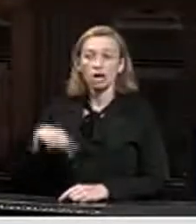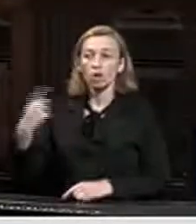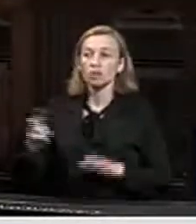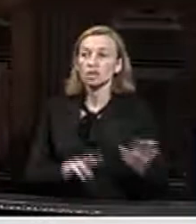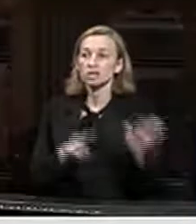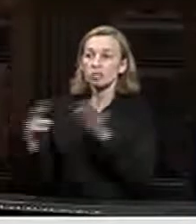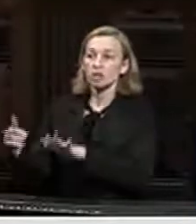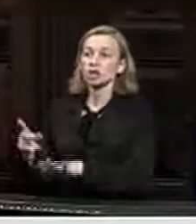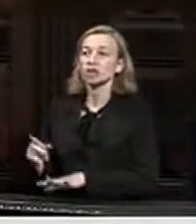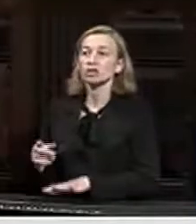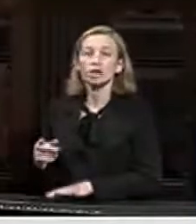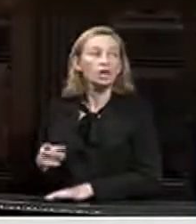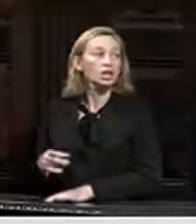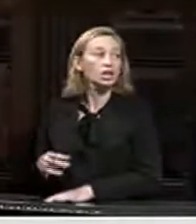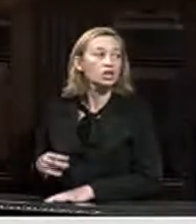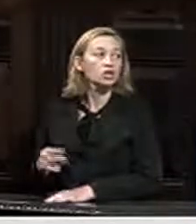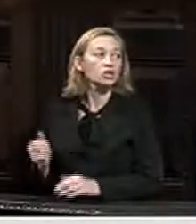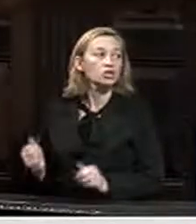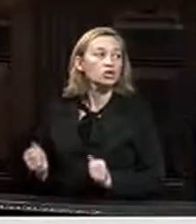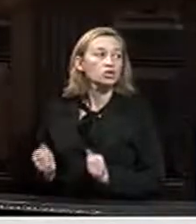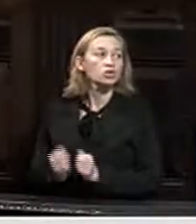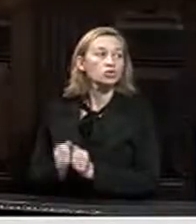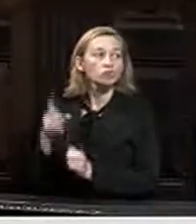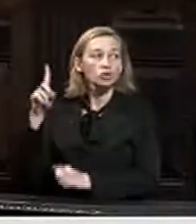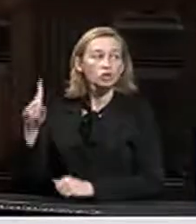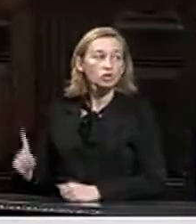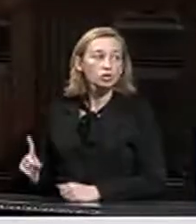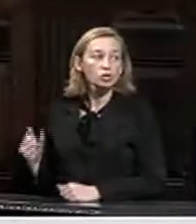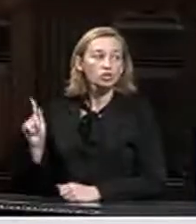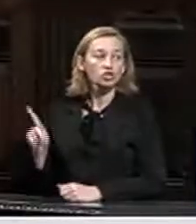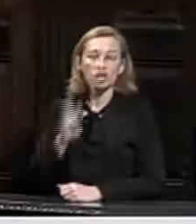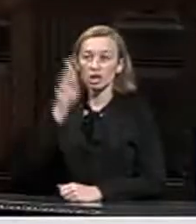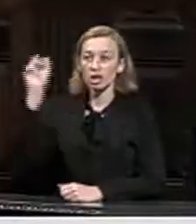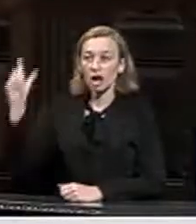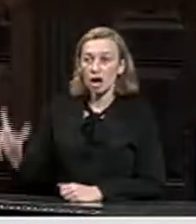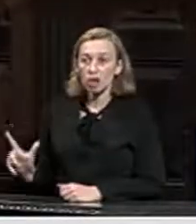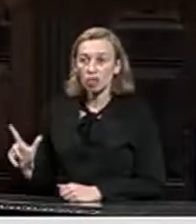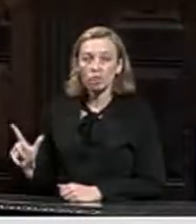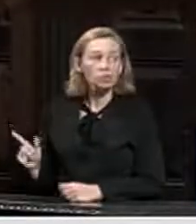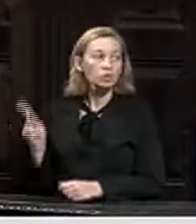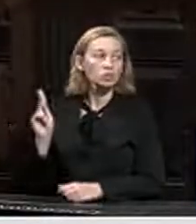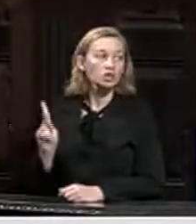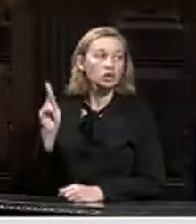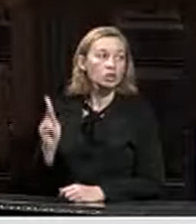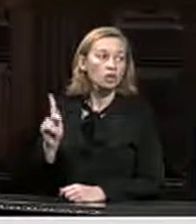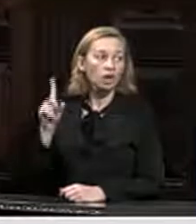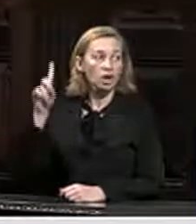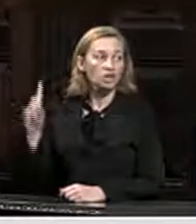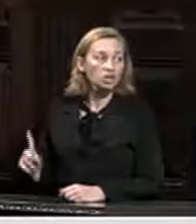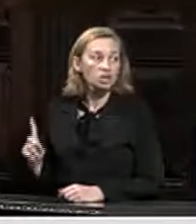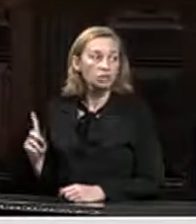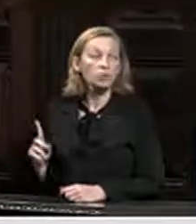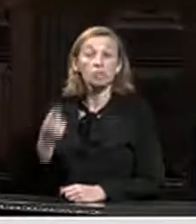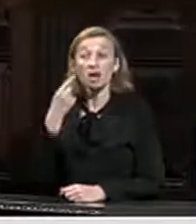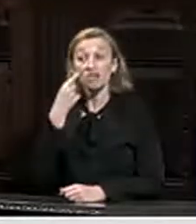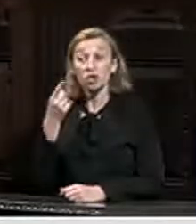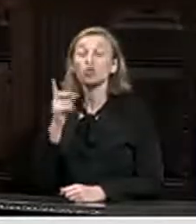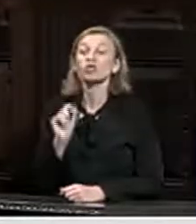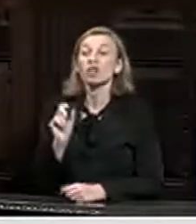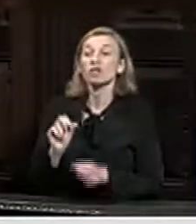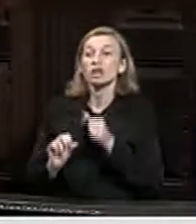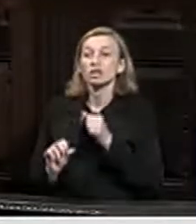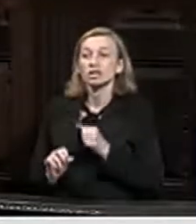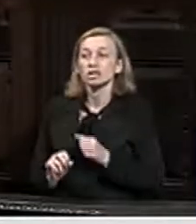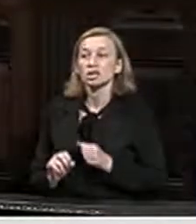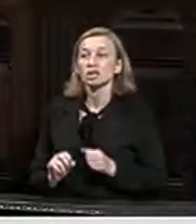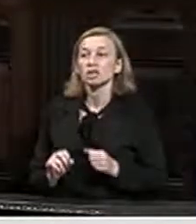presidente, diretor-geral da Agência Nacional de Petróleo, para compreender o que ele vai fazer na posição